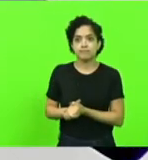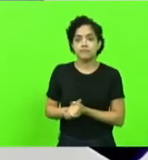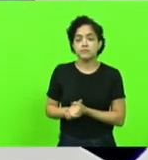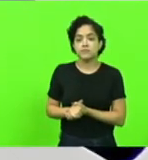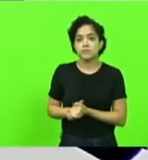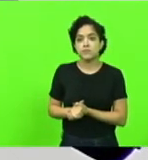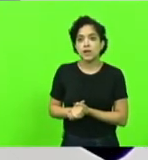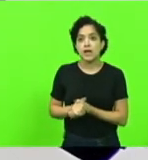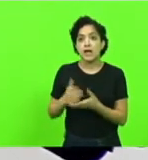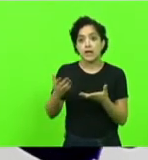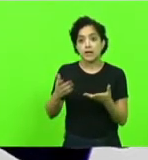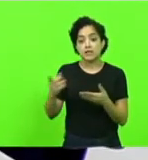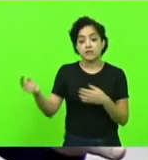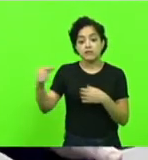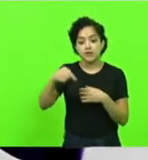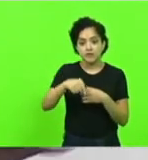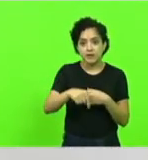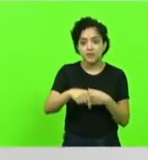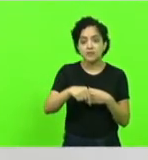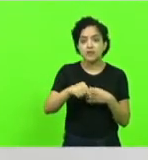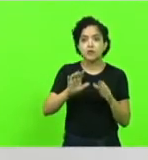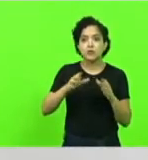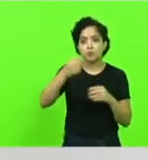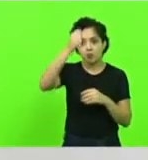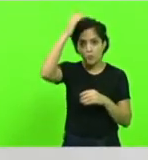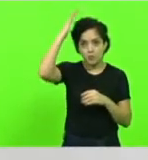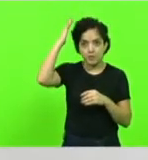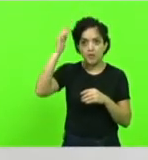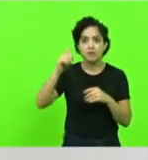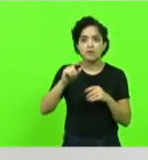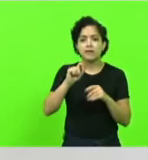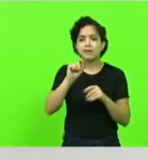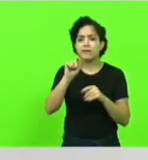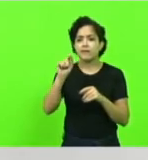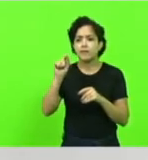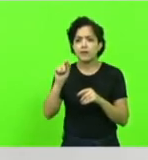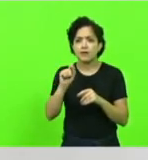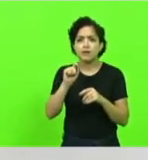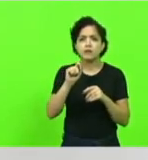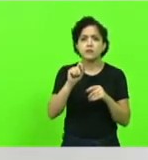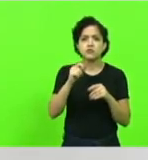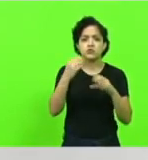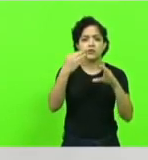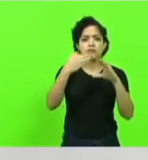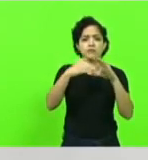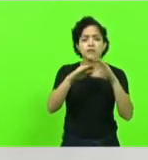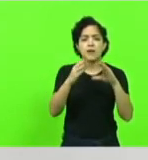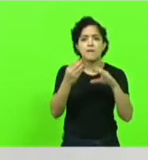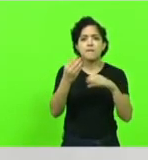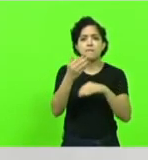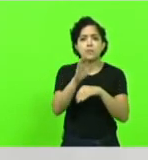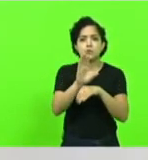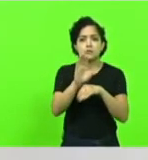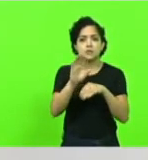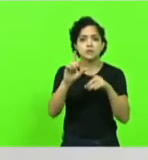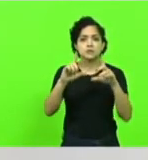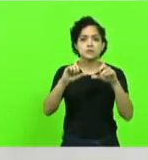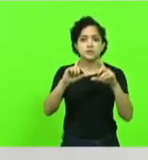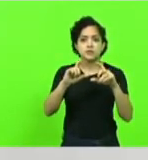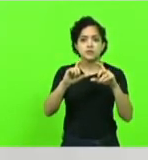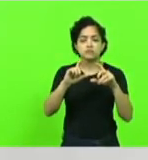Aí o bombeiro veio aqui, sabe para que fazer? Queria saber quem é que tinha dado as fotos. Eu digo, eu peguei da rede